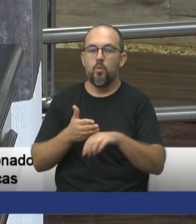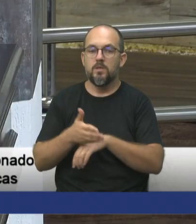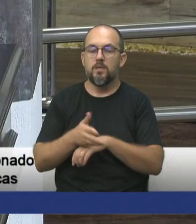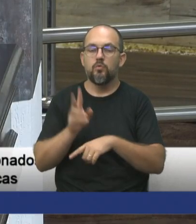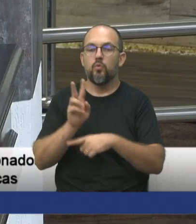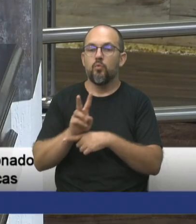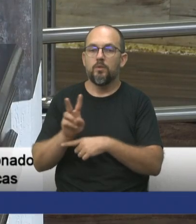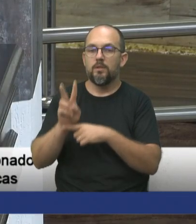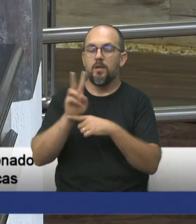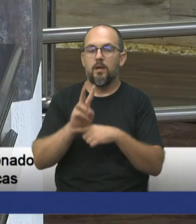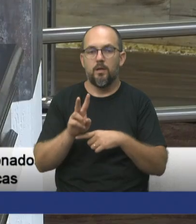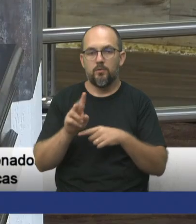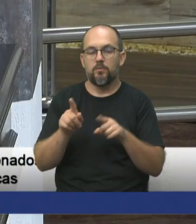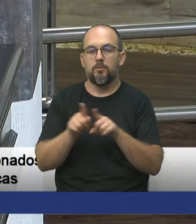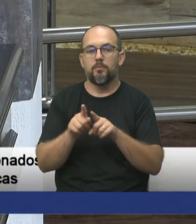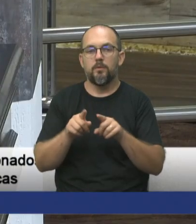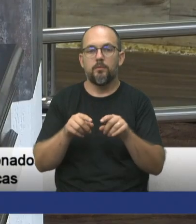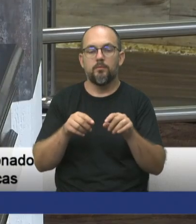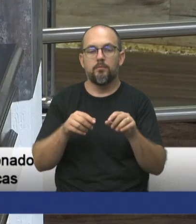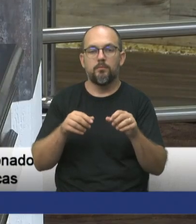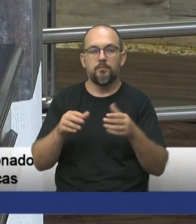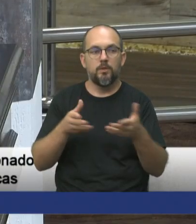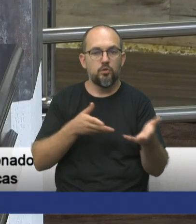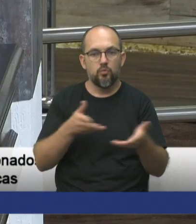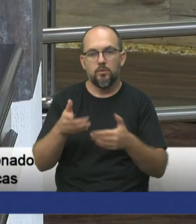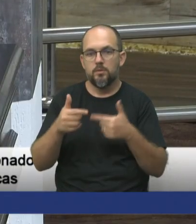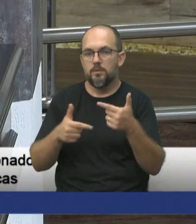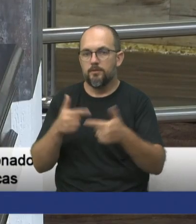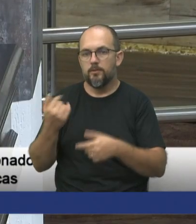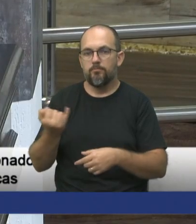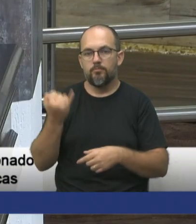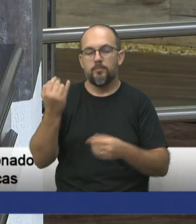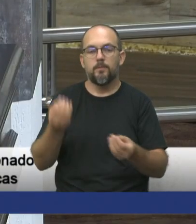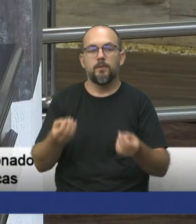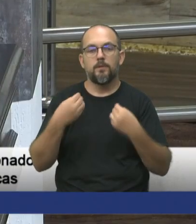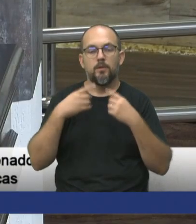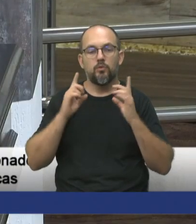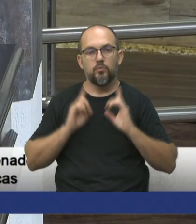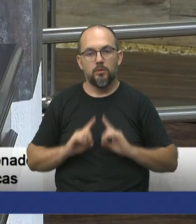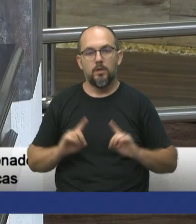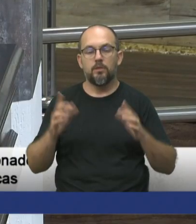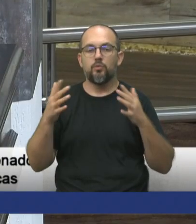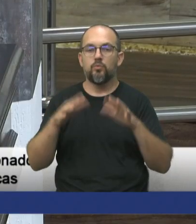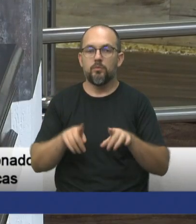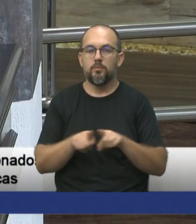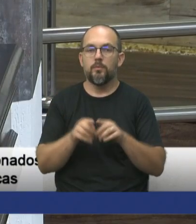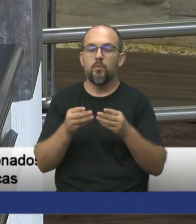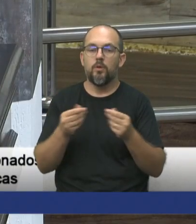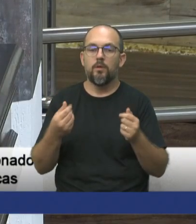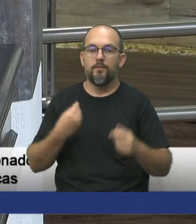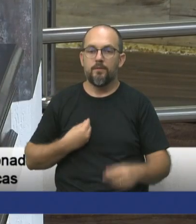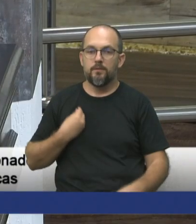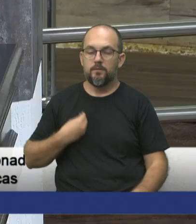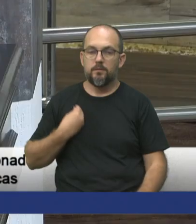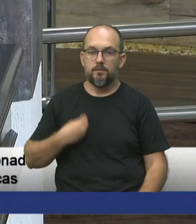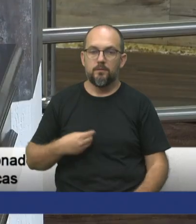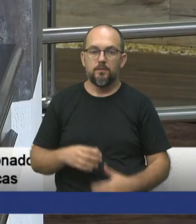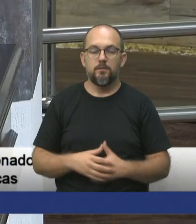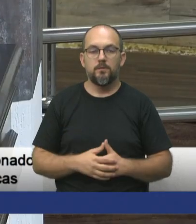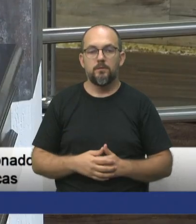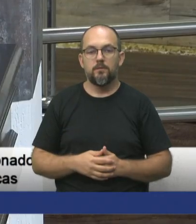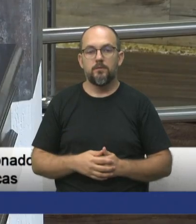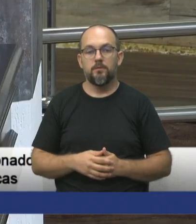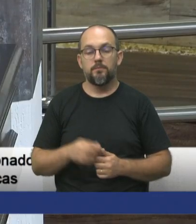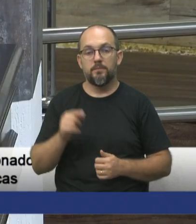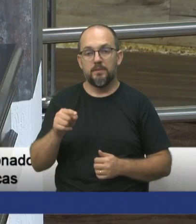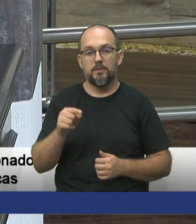e a articulação entre os serviços são fundamentais para garantir dignidade, inclusão e qualidade de vida. E